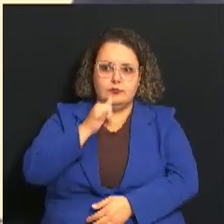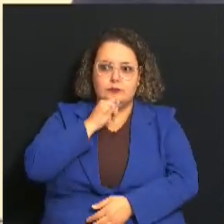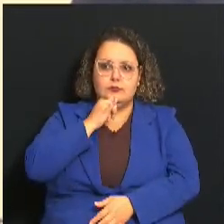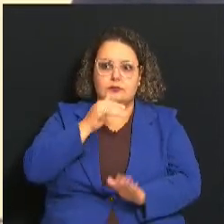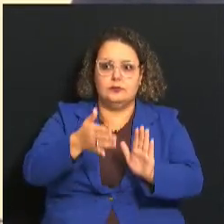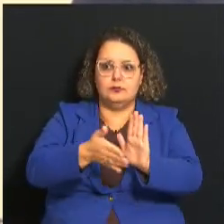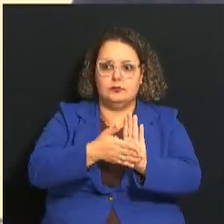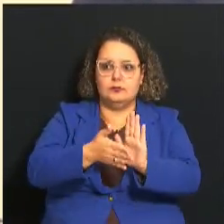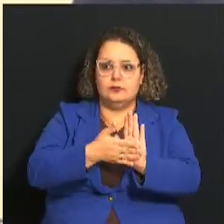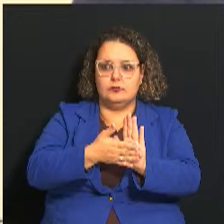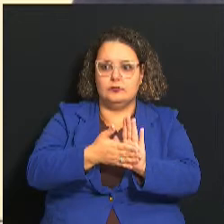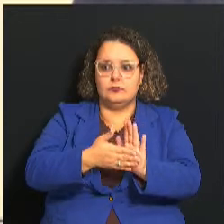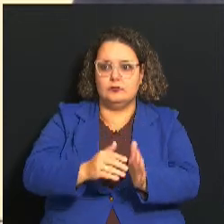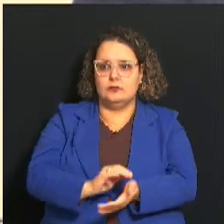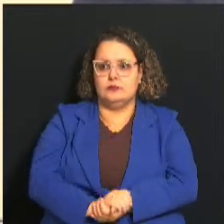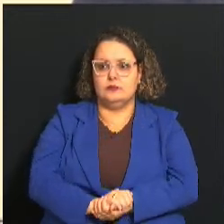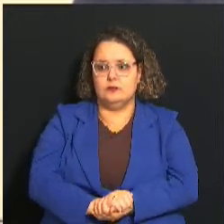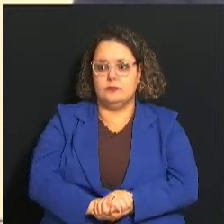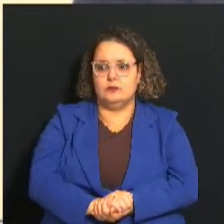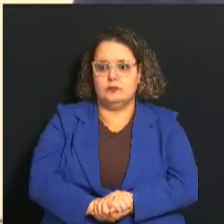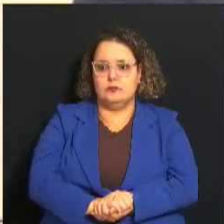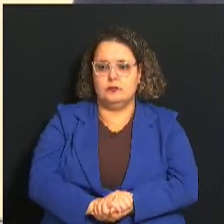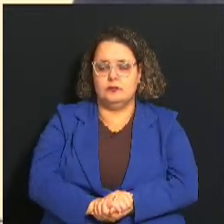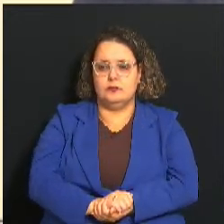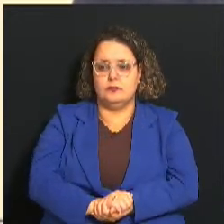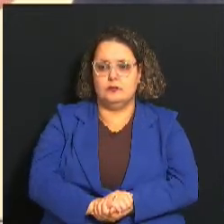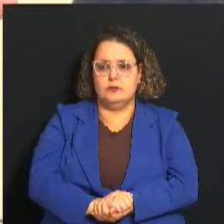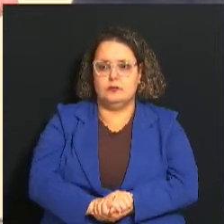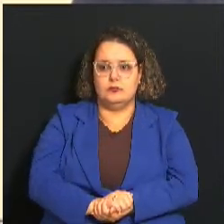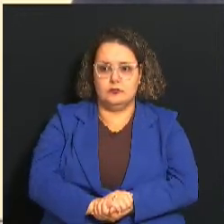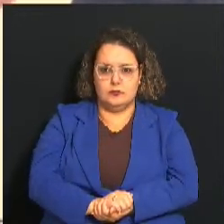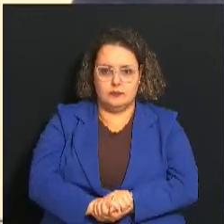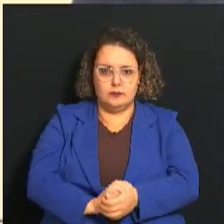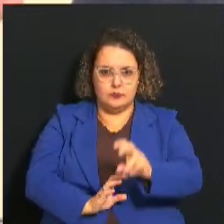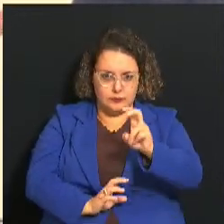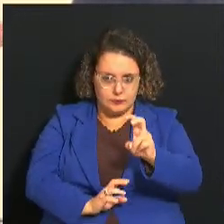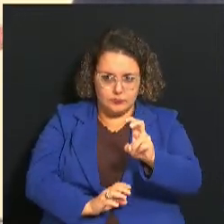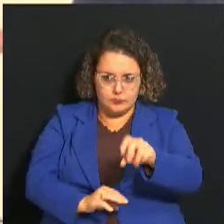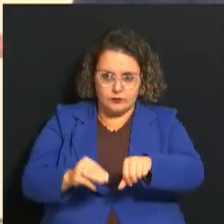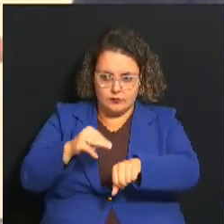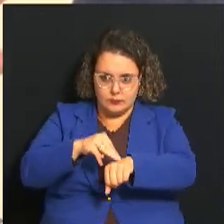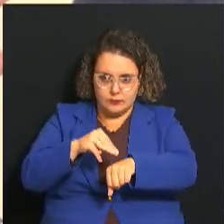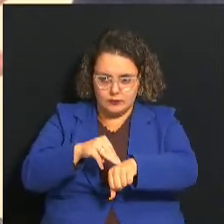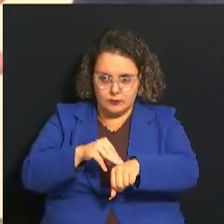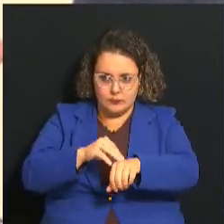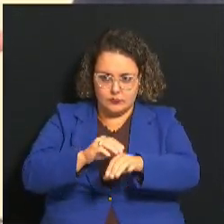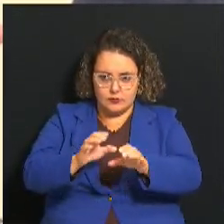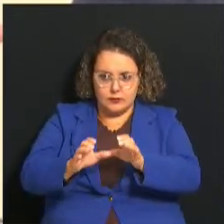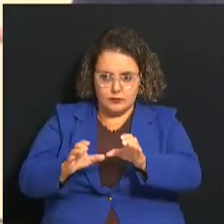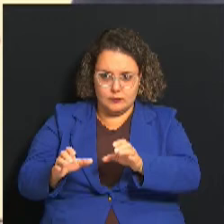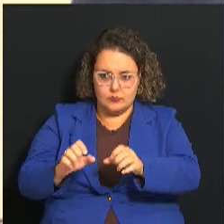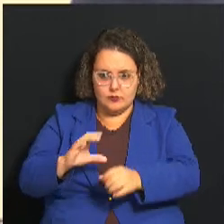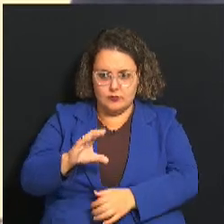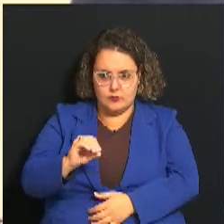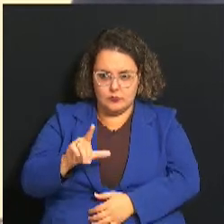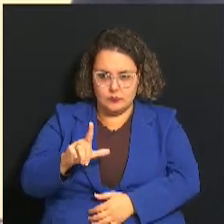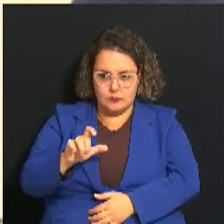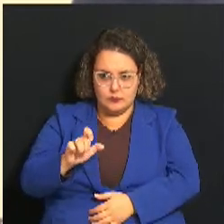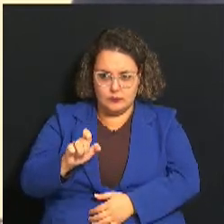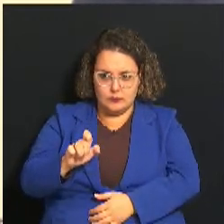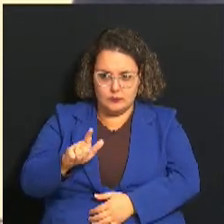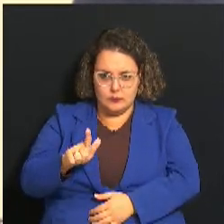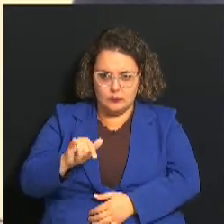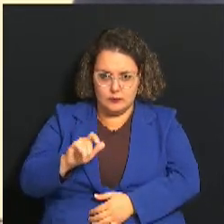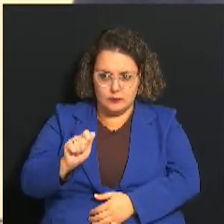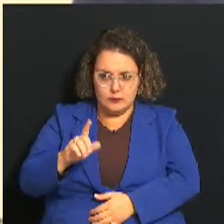gente não acabou... Eu sugeri a sugestão de 5 membros nessa coordenação colegiada. Tem uma